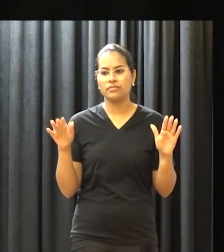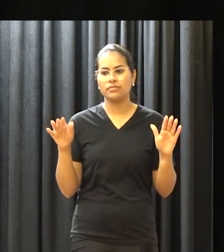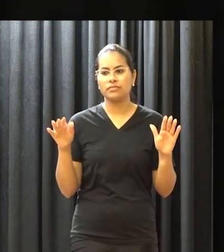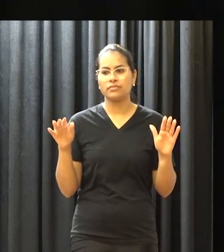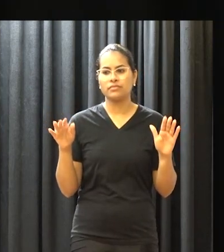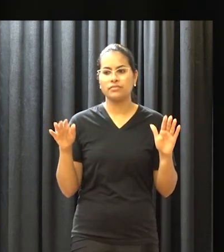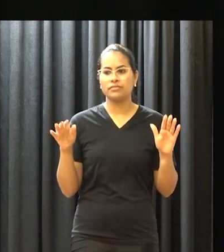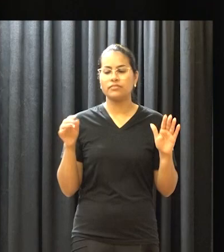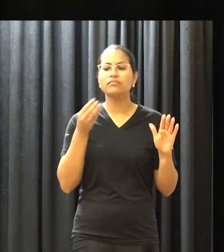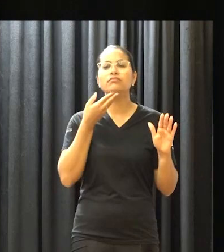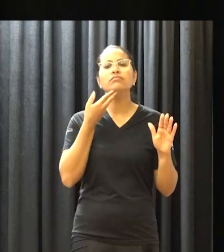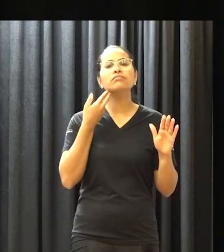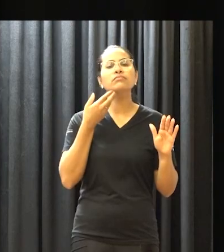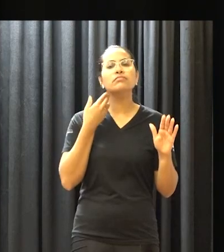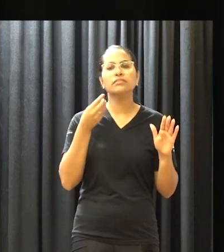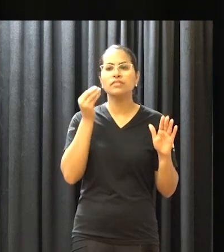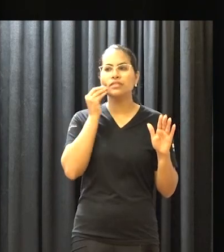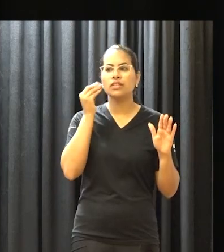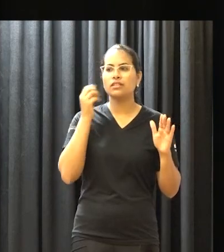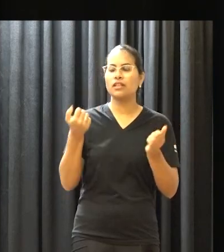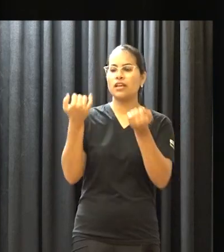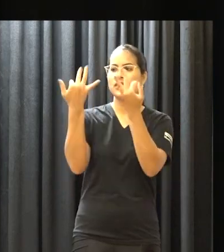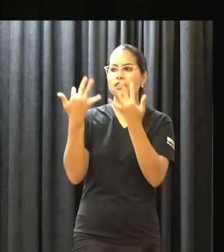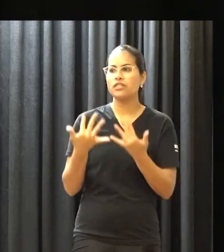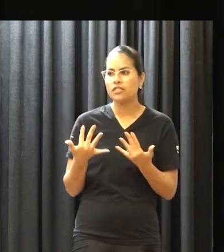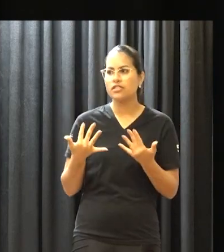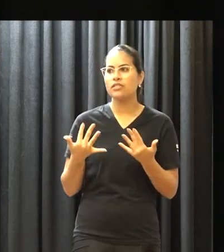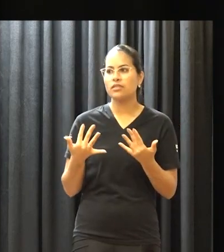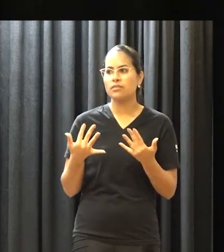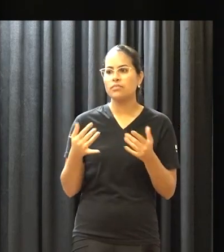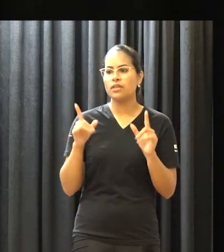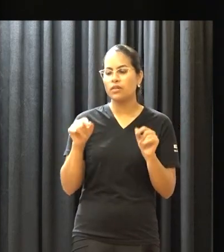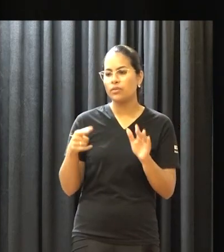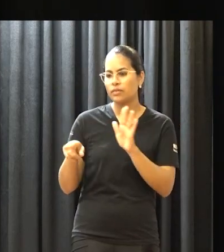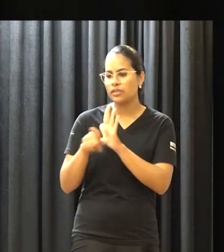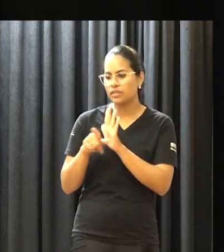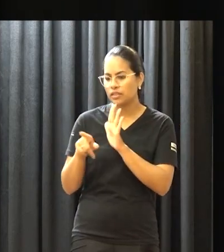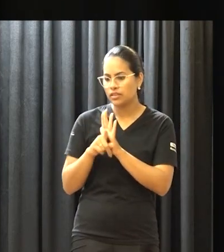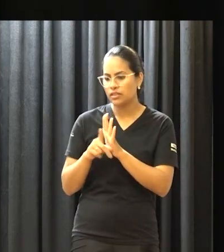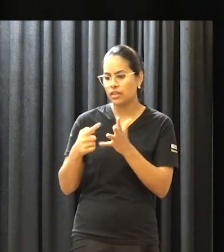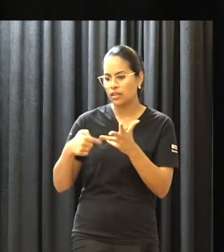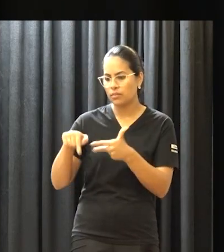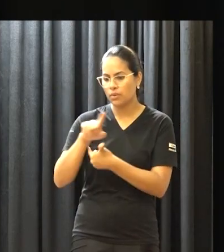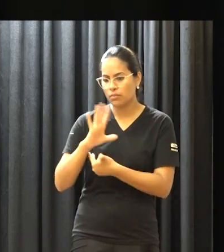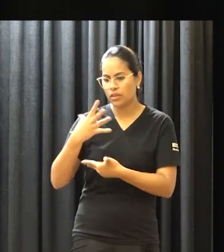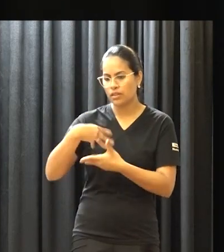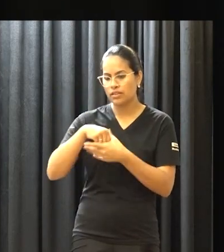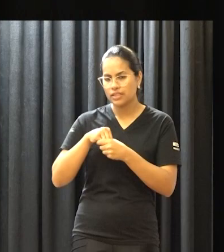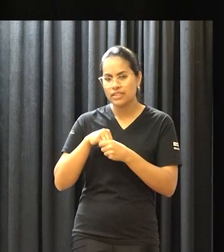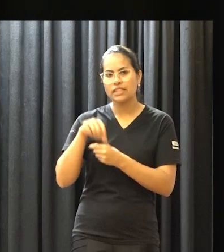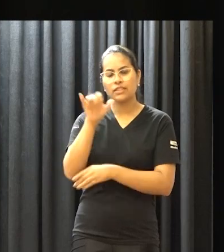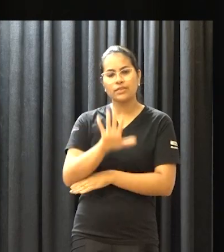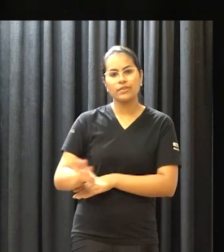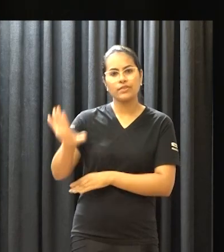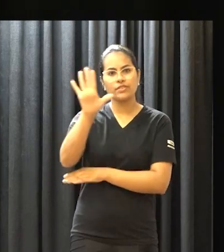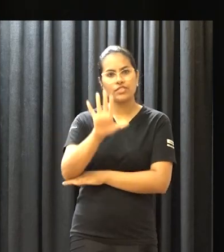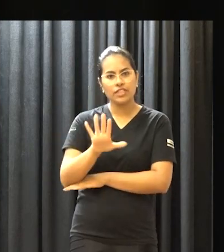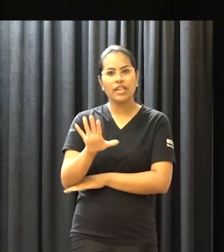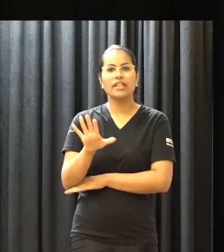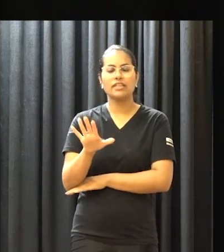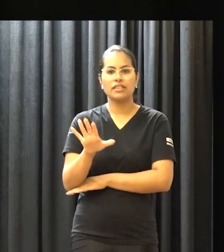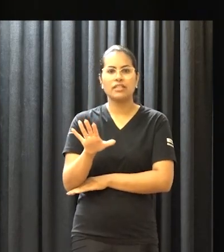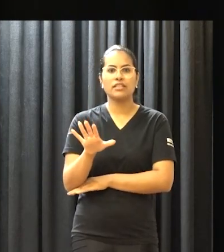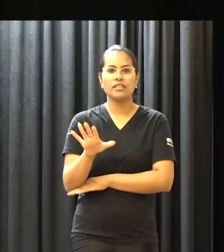pensando, explicar um pouquinho o que é a teoria, só fazer um apanhado, panorama geral do que é, porque